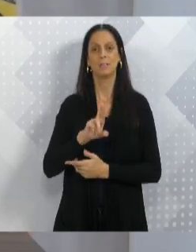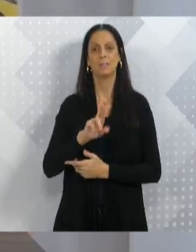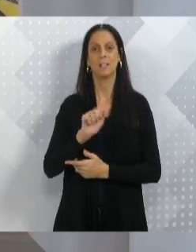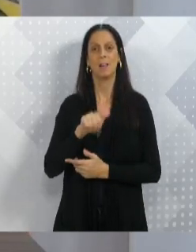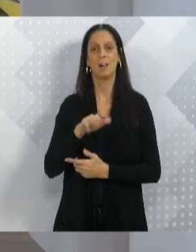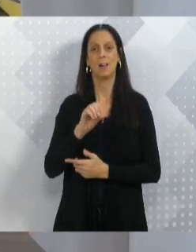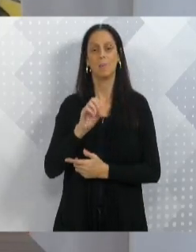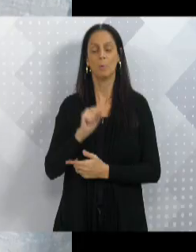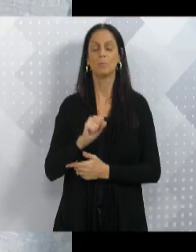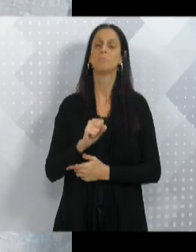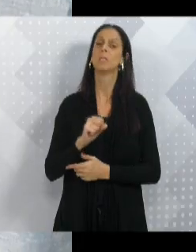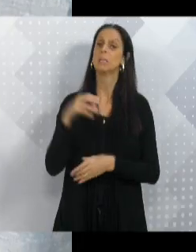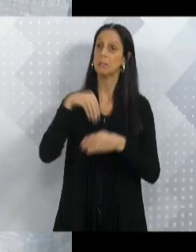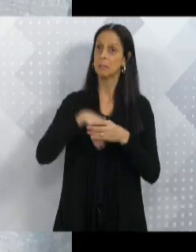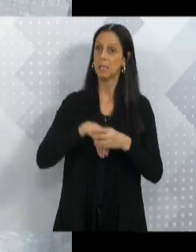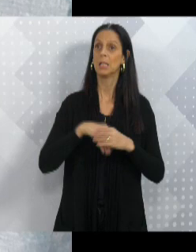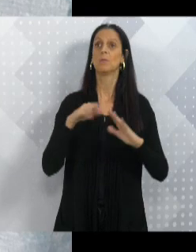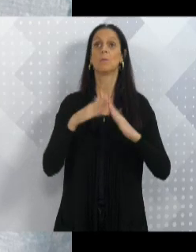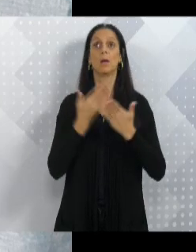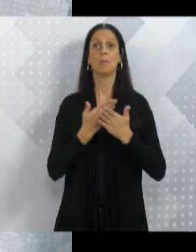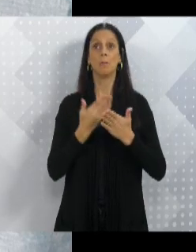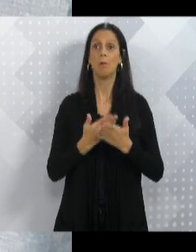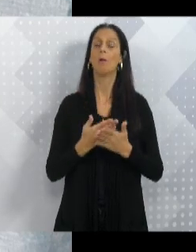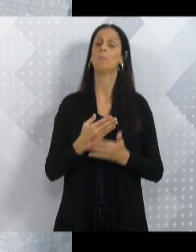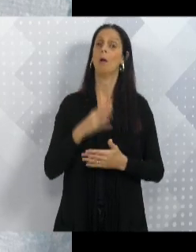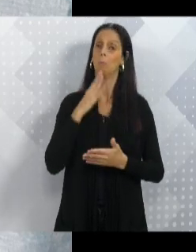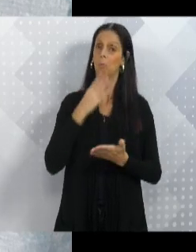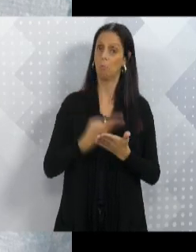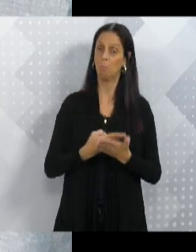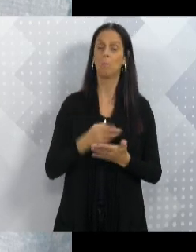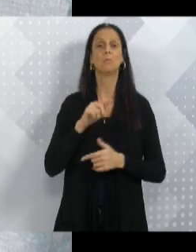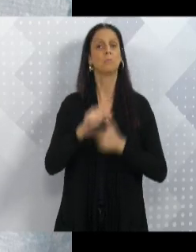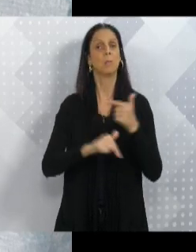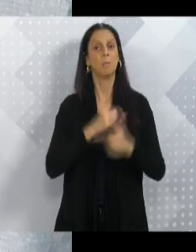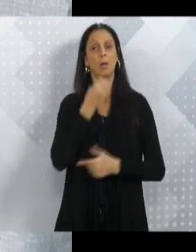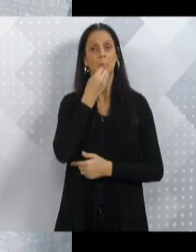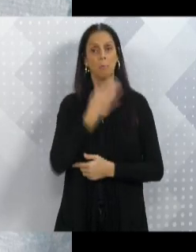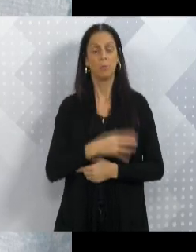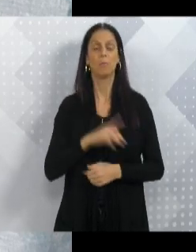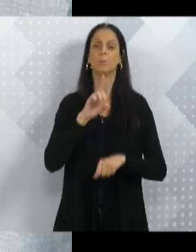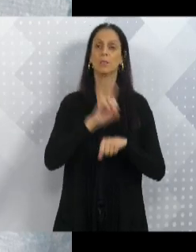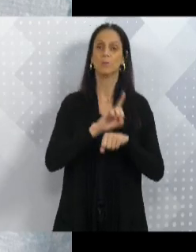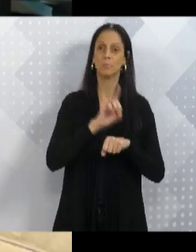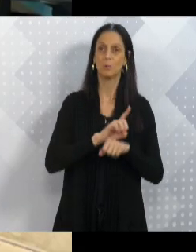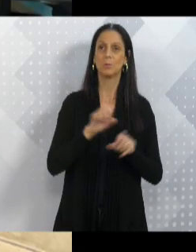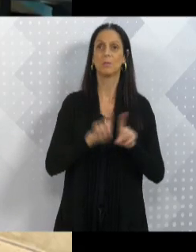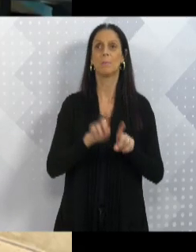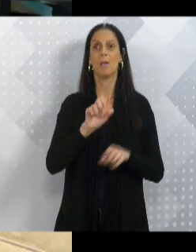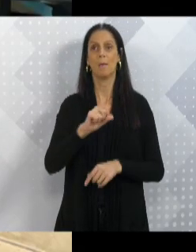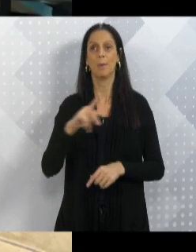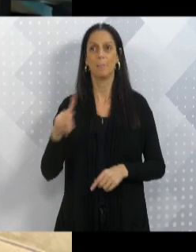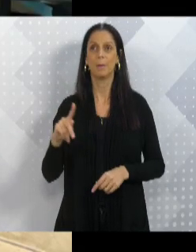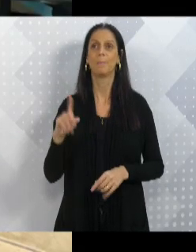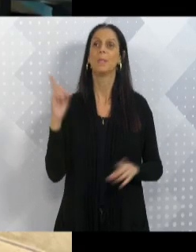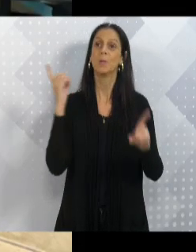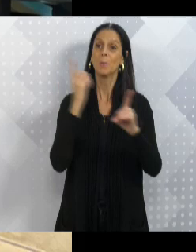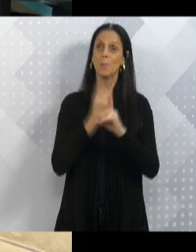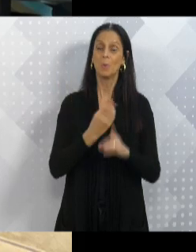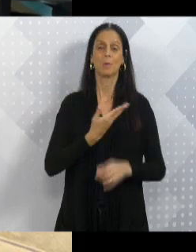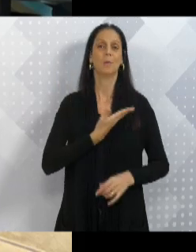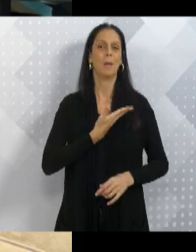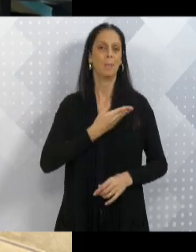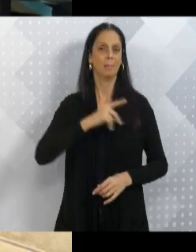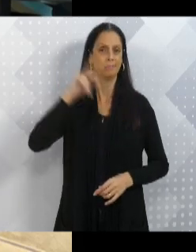APP, pela professora e diretora Josi, e também a satisfação de encontrar um grande amigo lá,